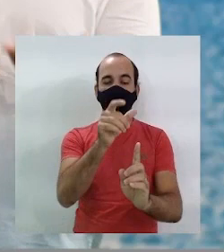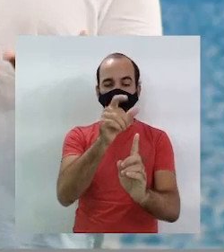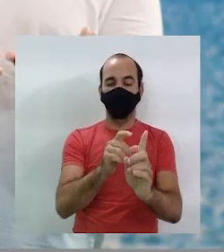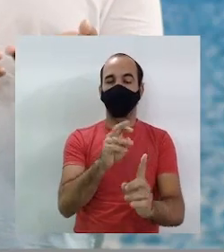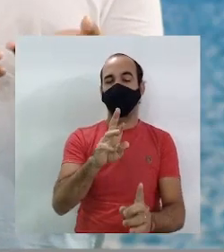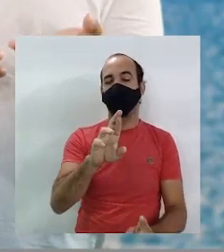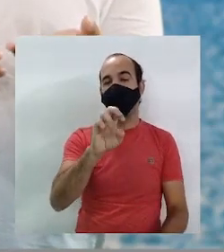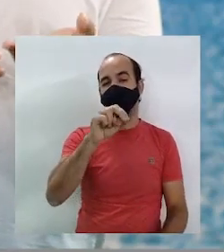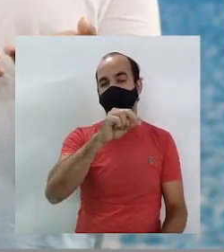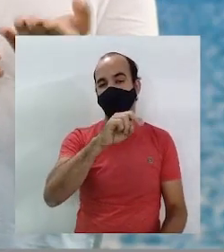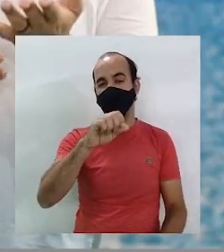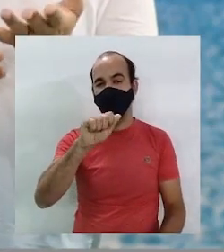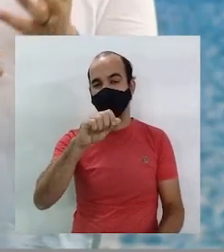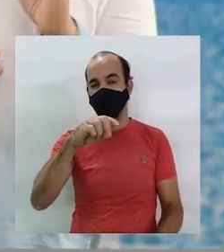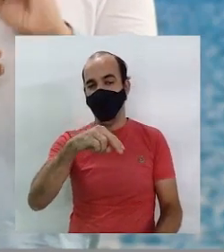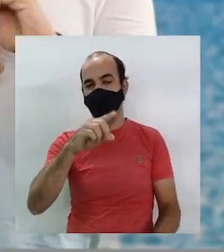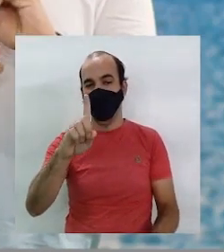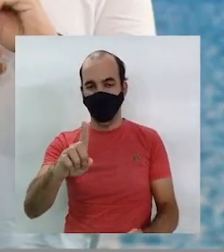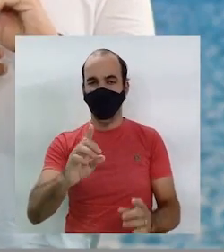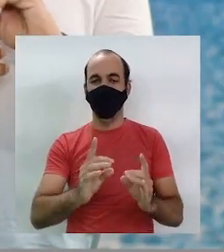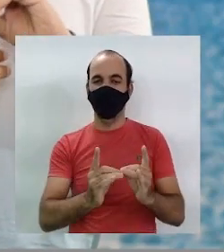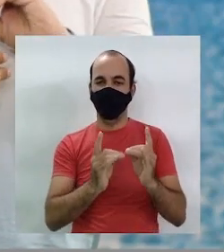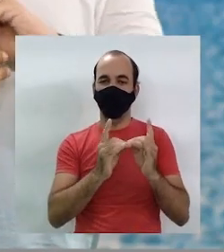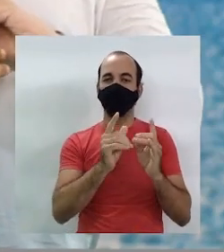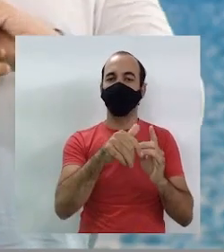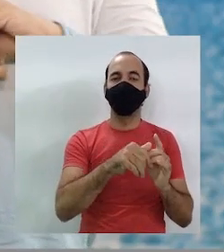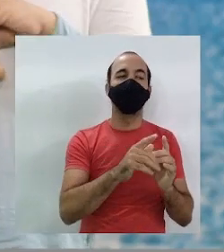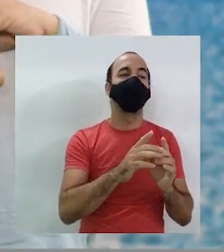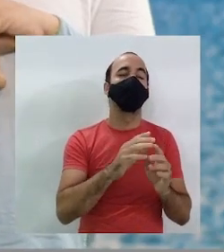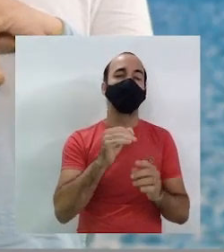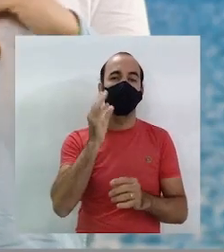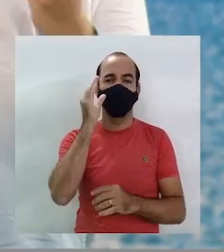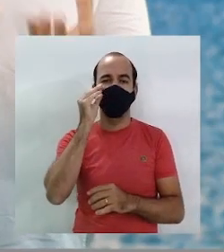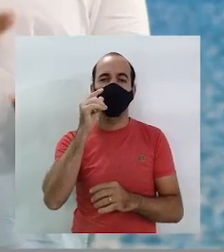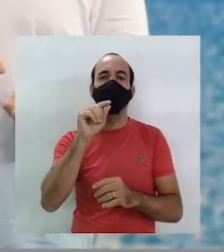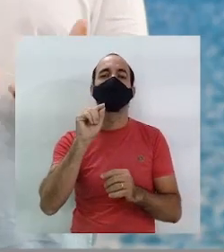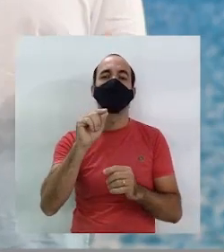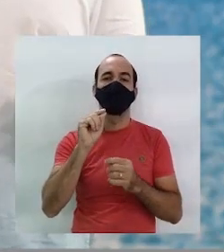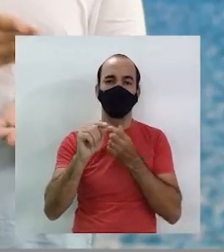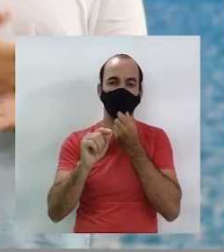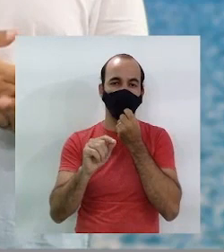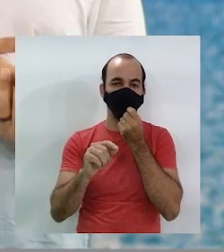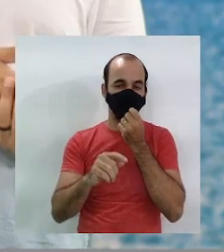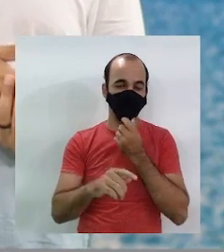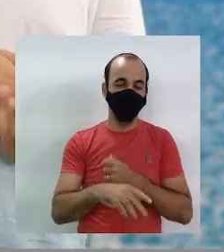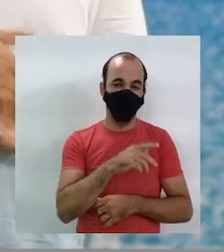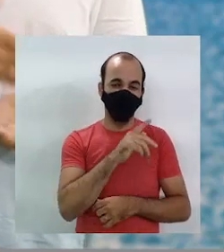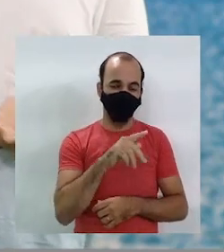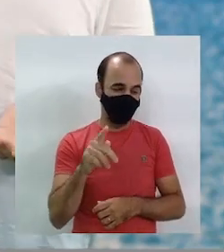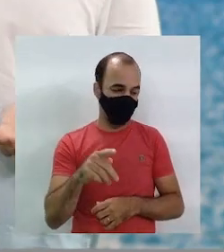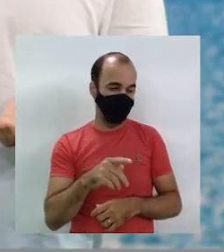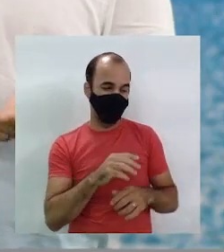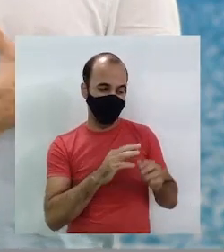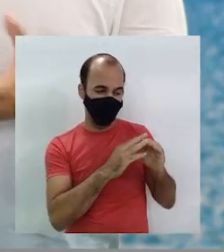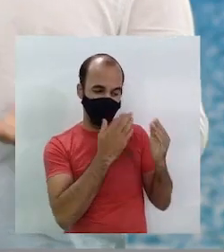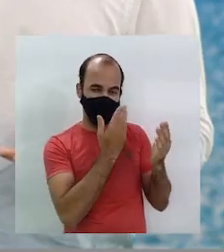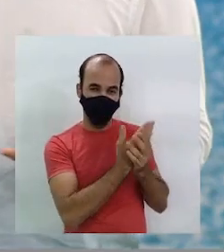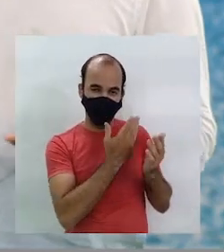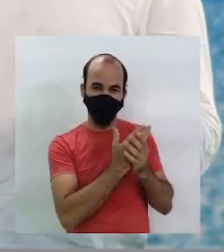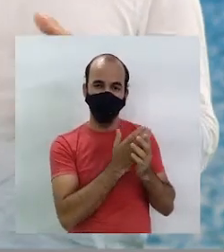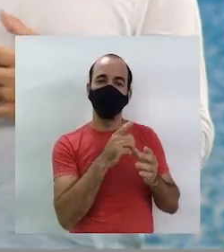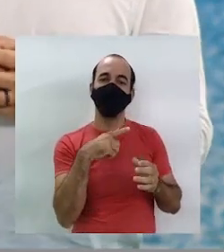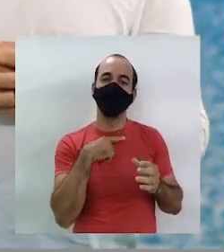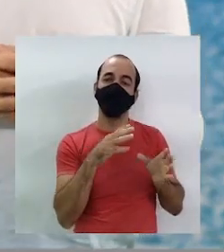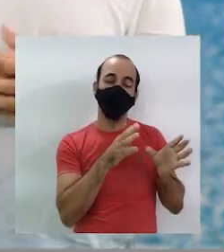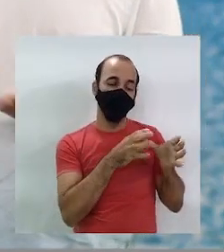aí a curiosidade também, professor, é que o seguinte, lá na escola em que eu trabalho, uma equipe de